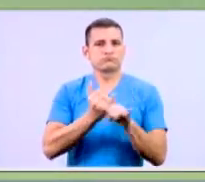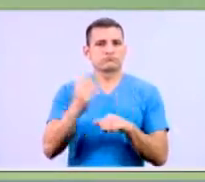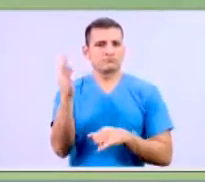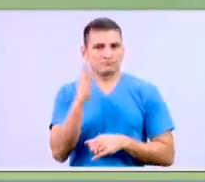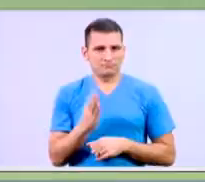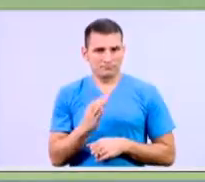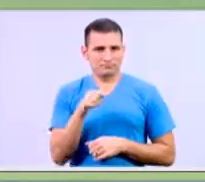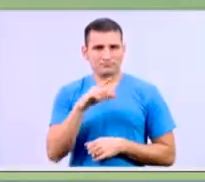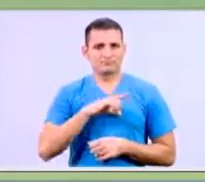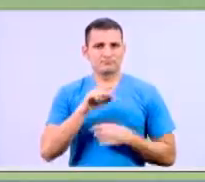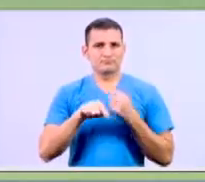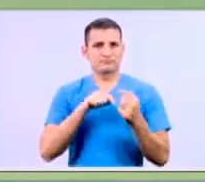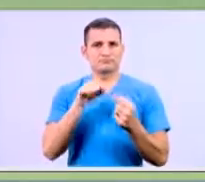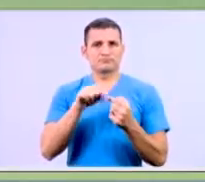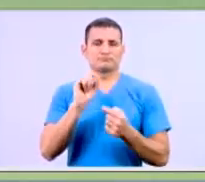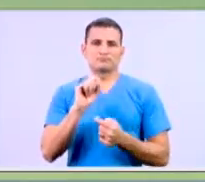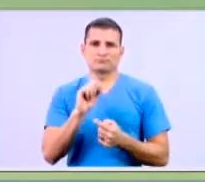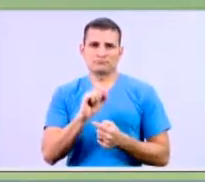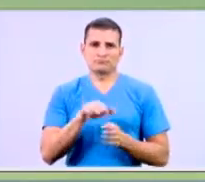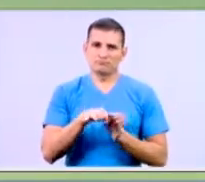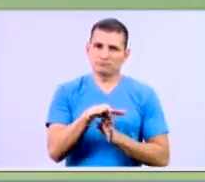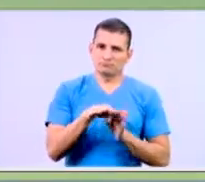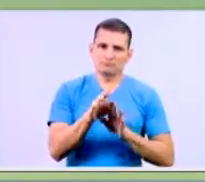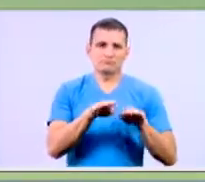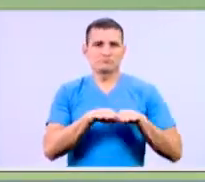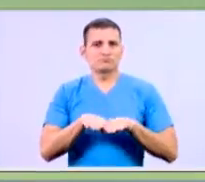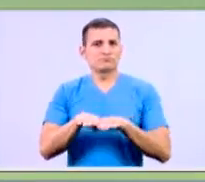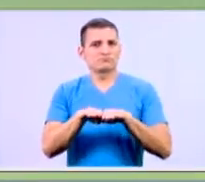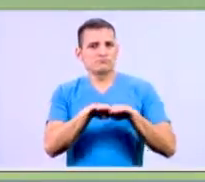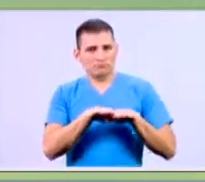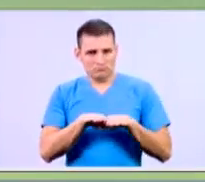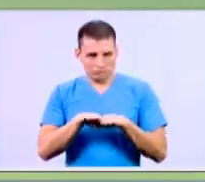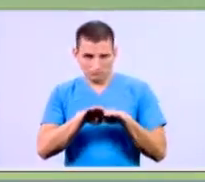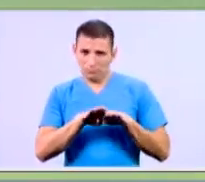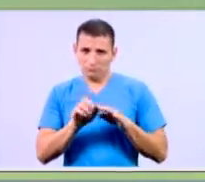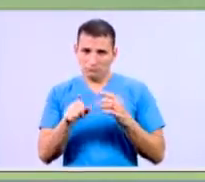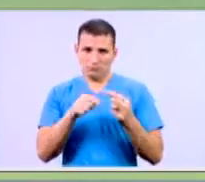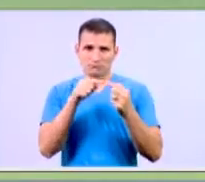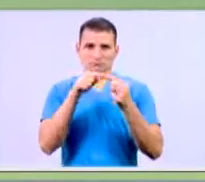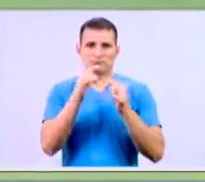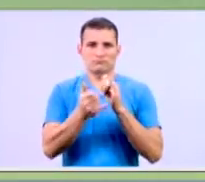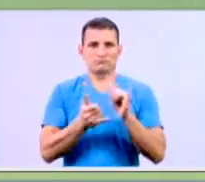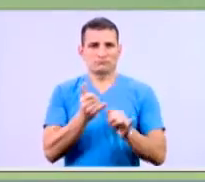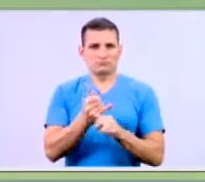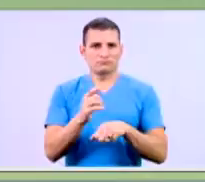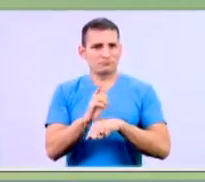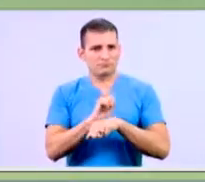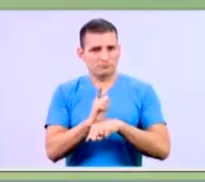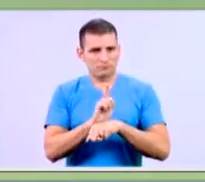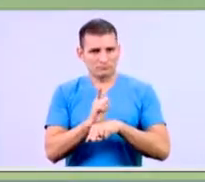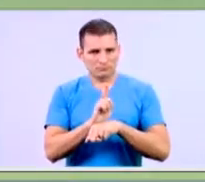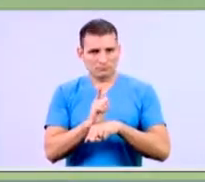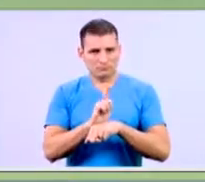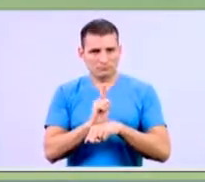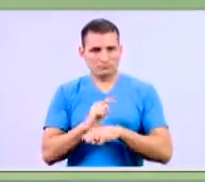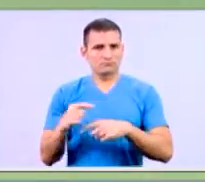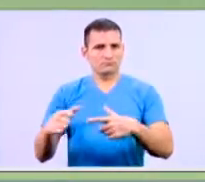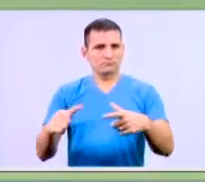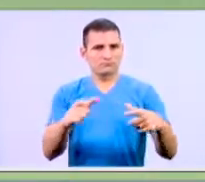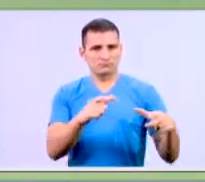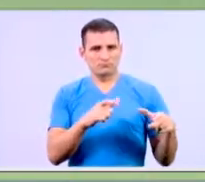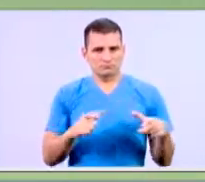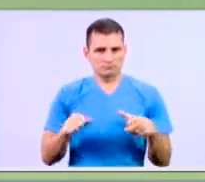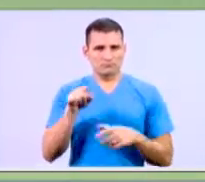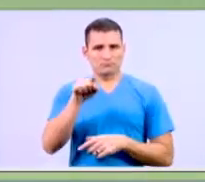objetivo recomendar padrões e procedimentos relacionados à internet, gerenciar domínios.br e a